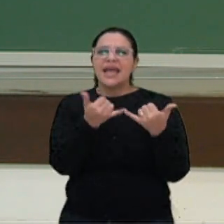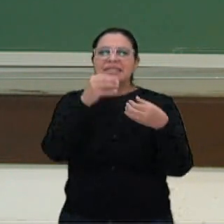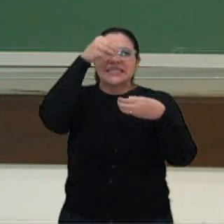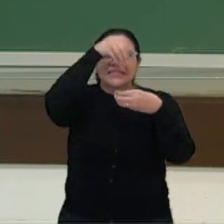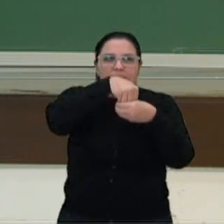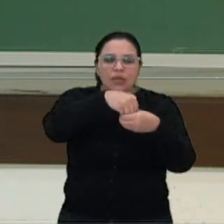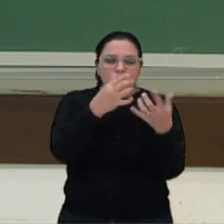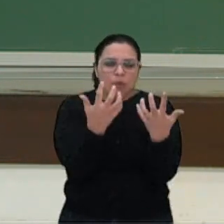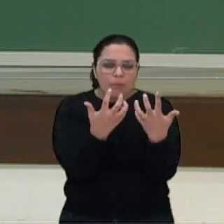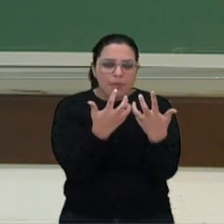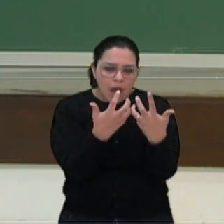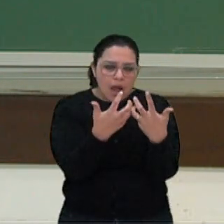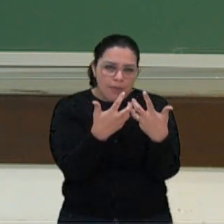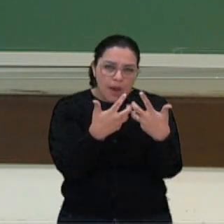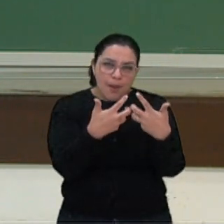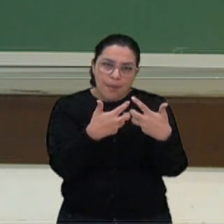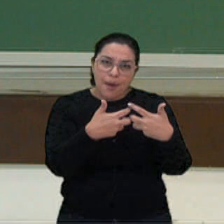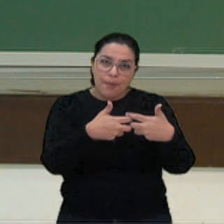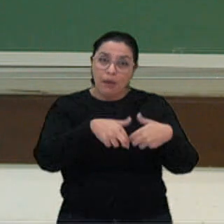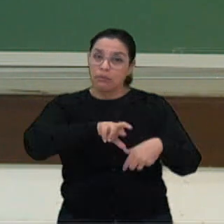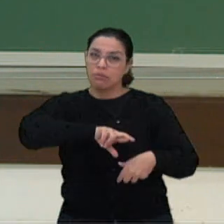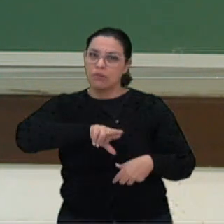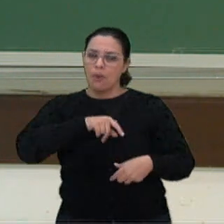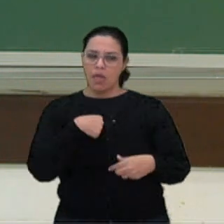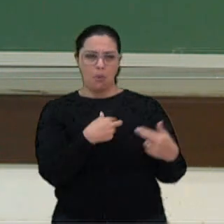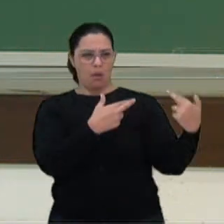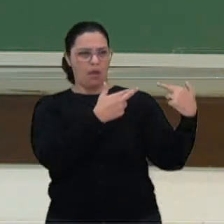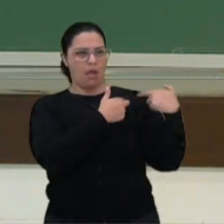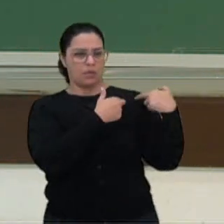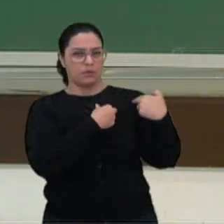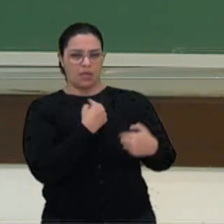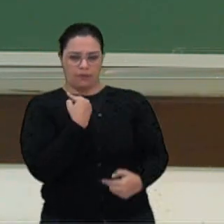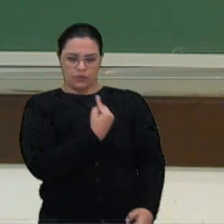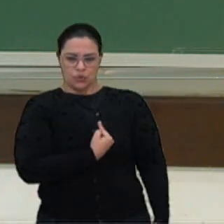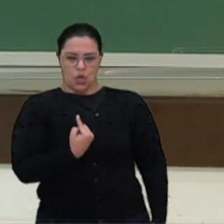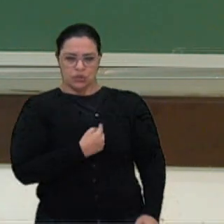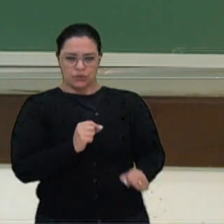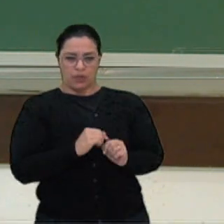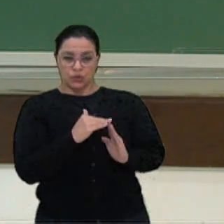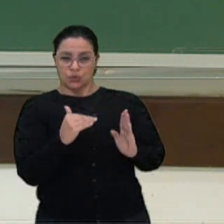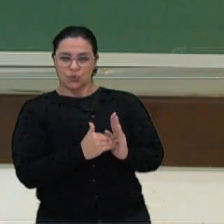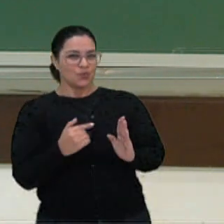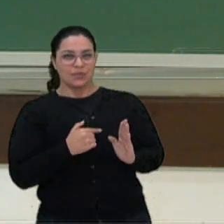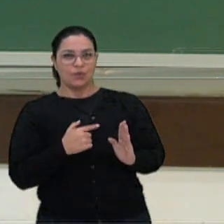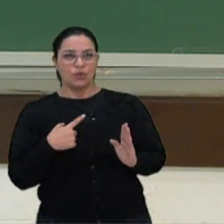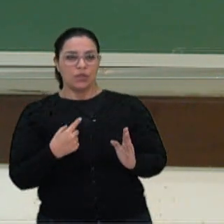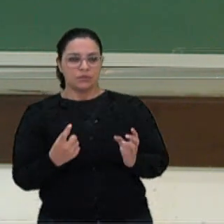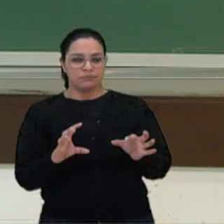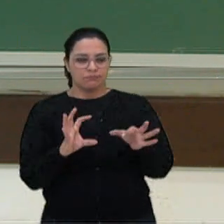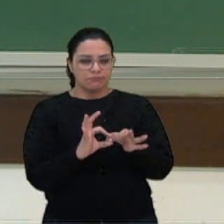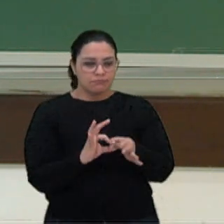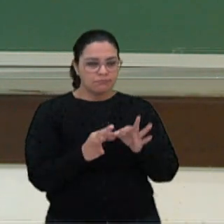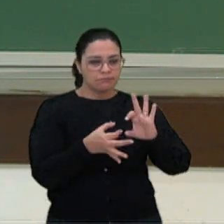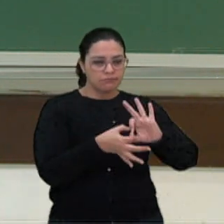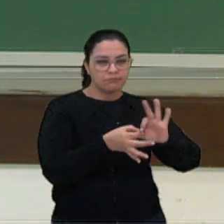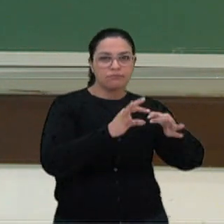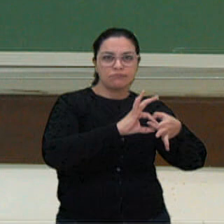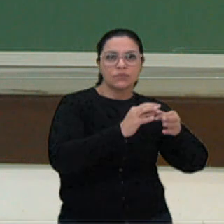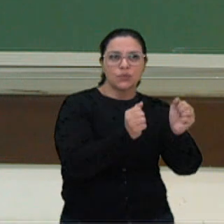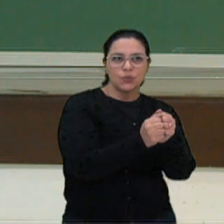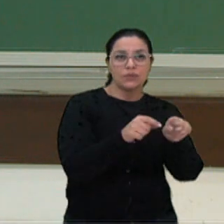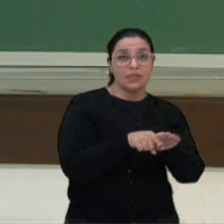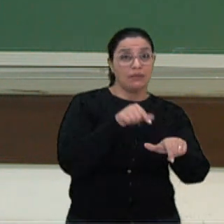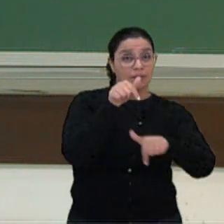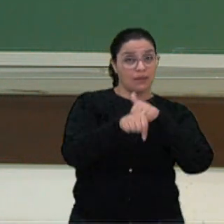do conjunto, e não mais como o responsável pelo todo, né? A gente viu a diferença lá de quando